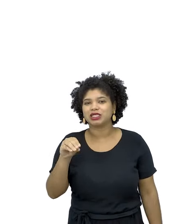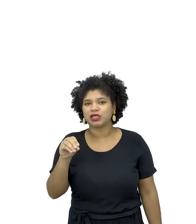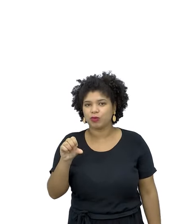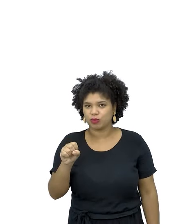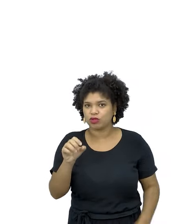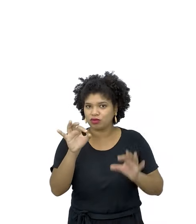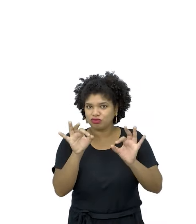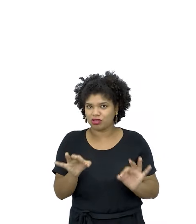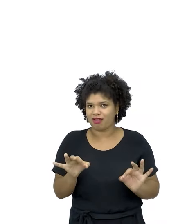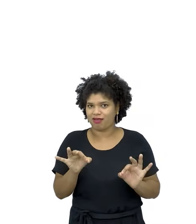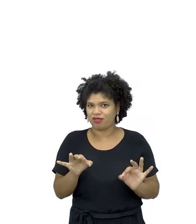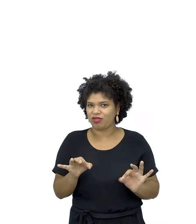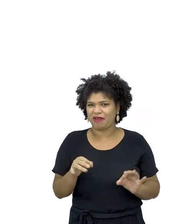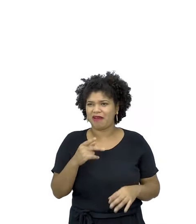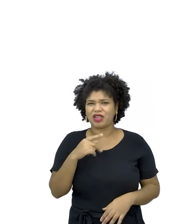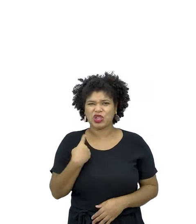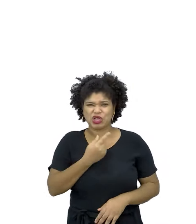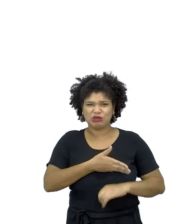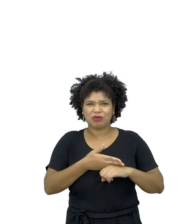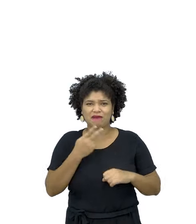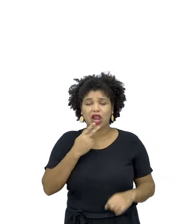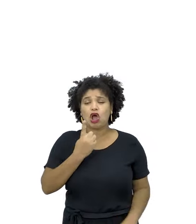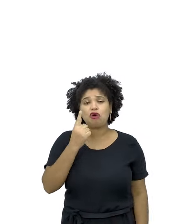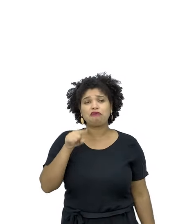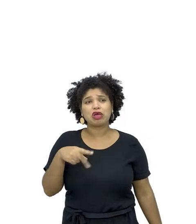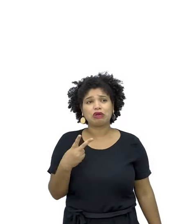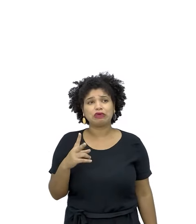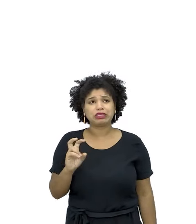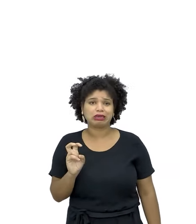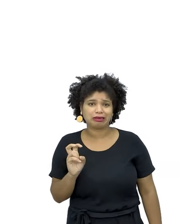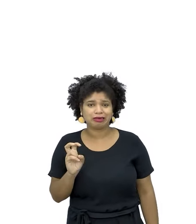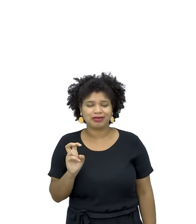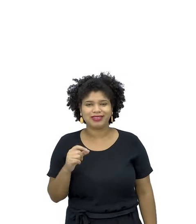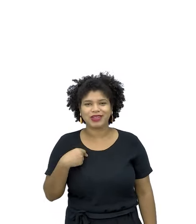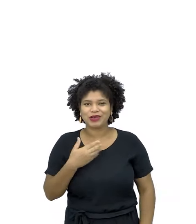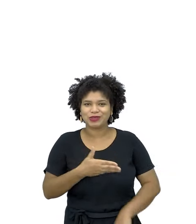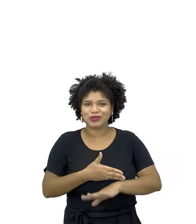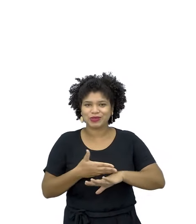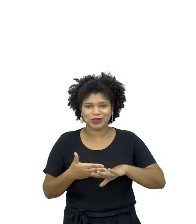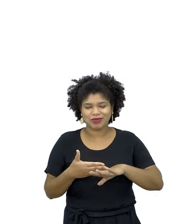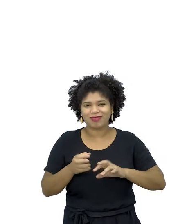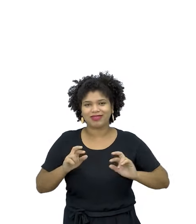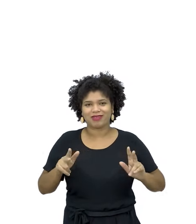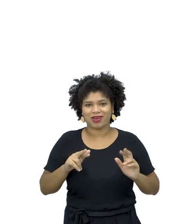Como que nós lemos? Ninguém lê 1,25 reais. O que nós lemos?